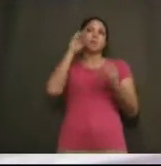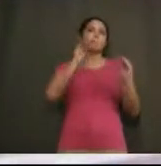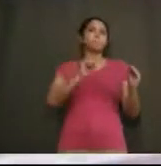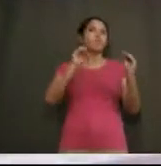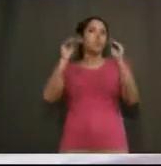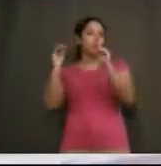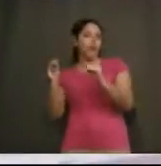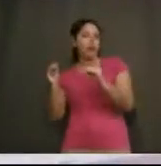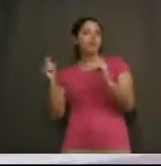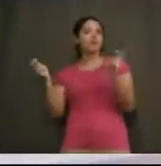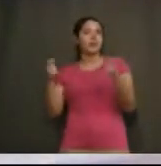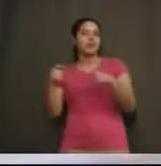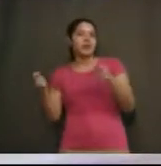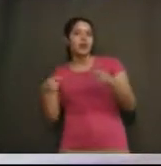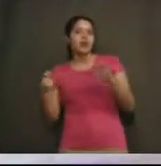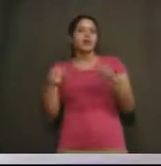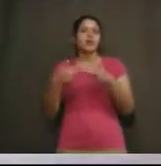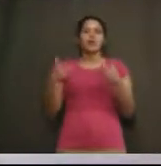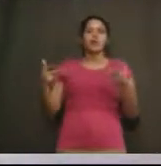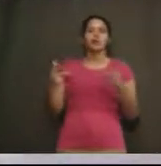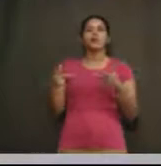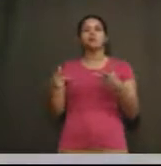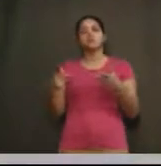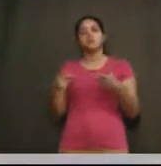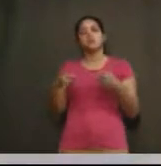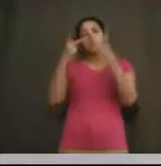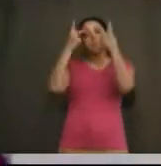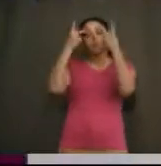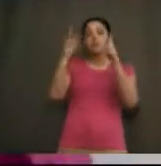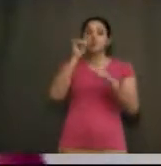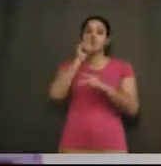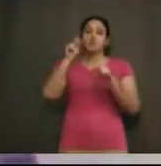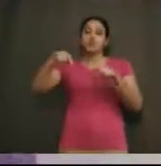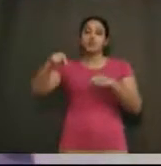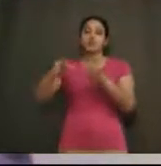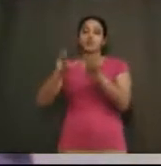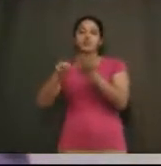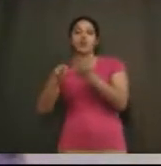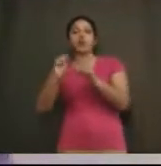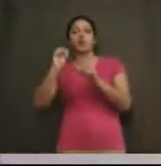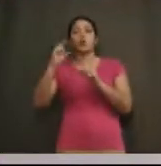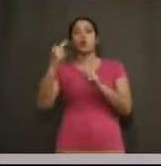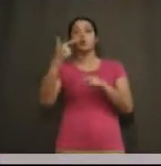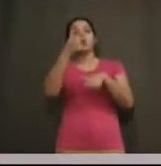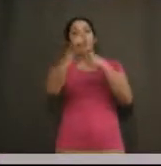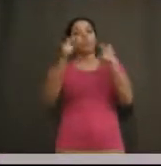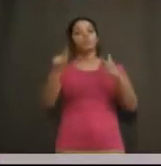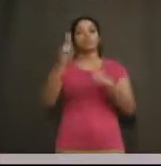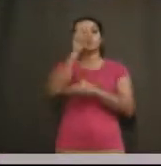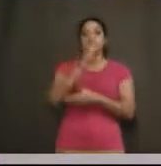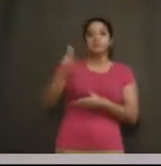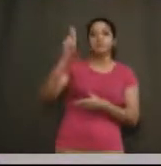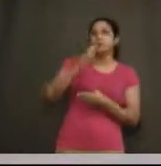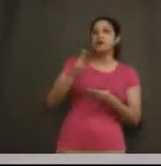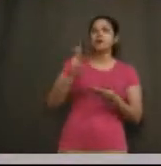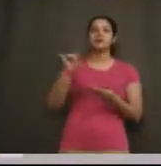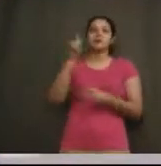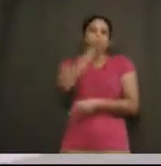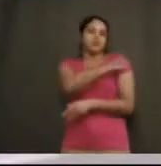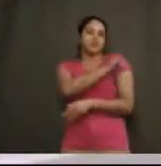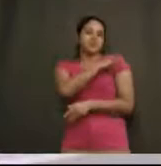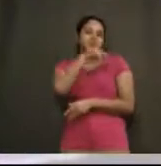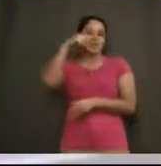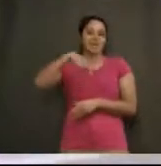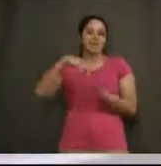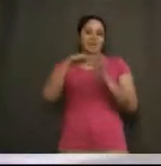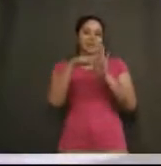conforto, fazer programa de verão na UFPA, em outra universidade, no INPA. Não vou fazer aqui propaganda